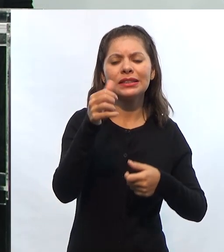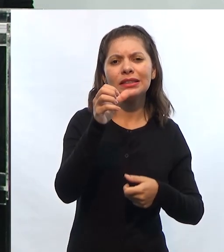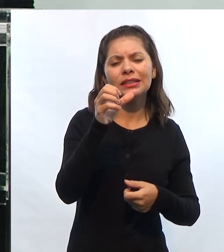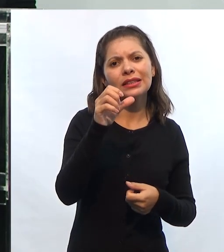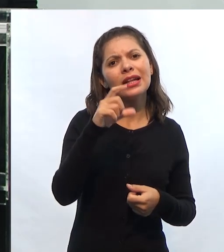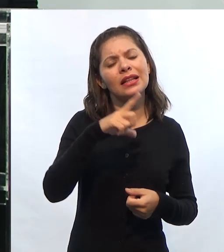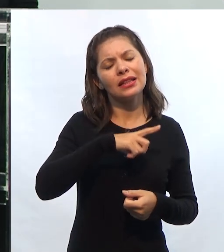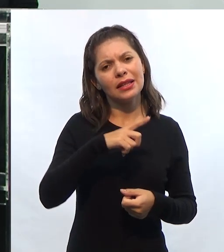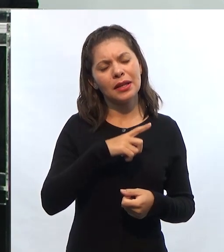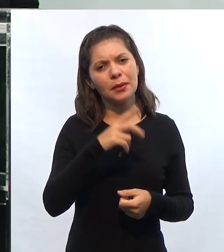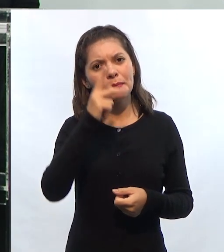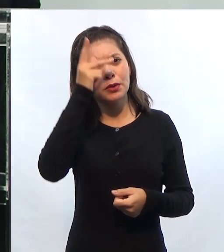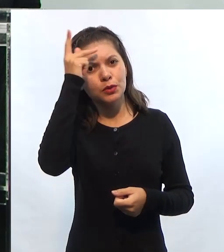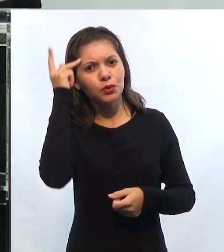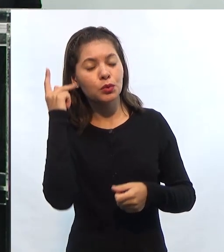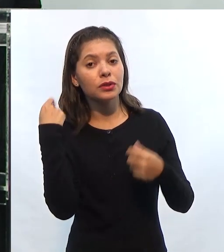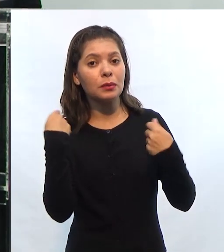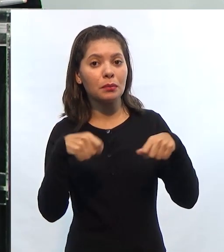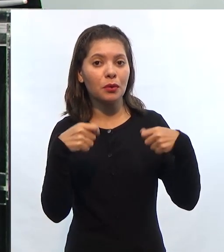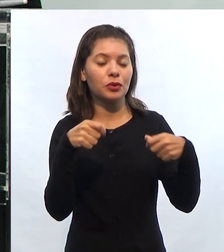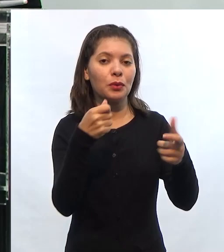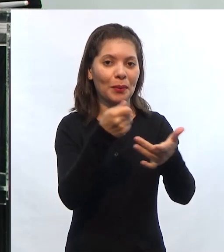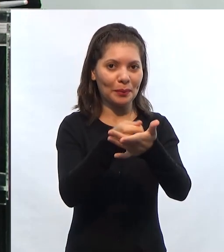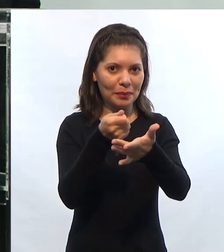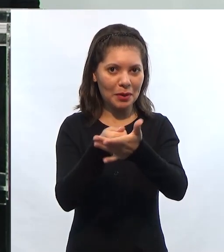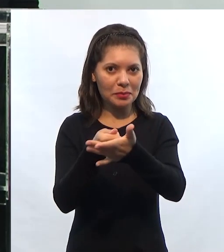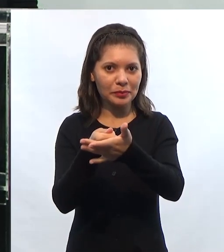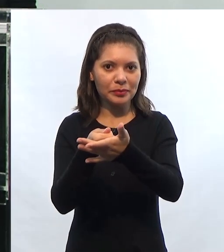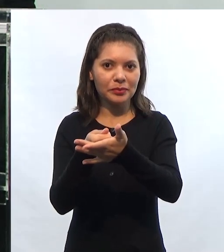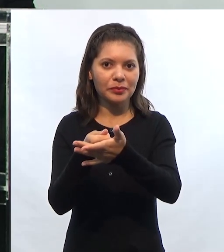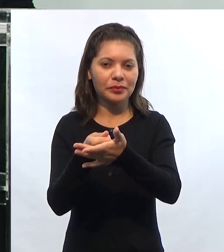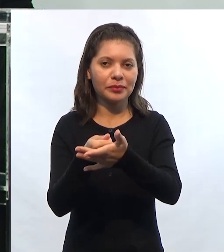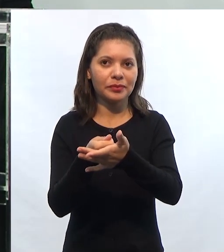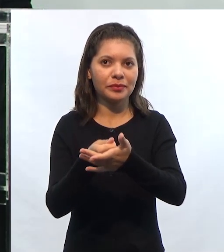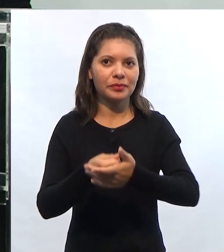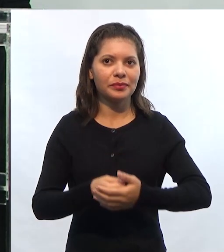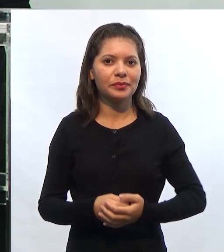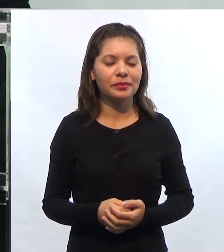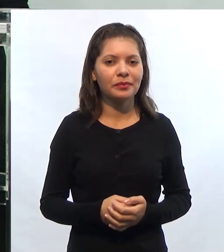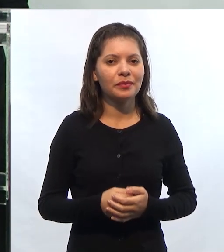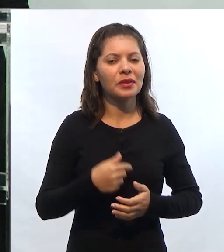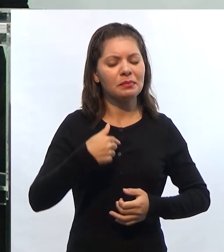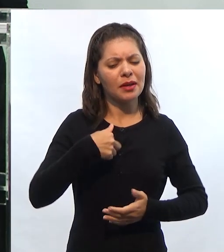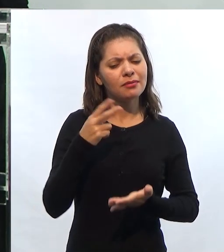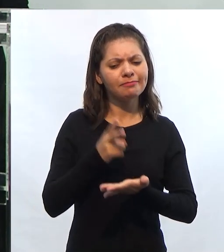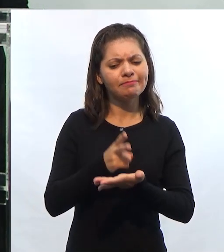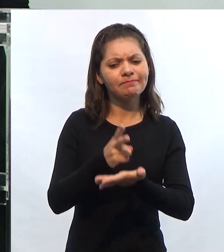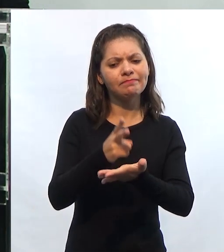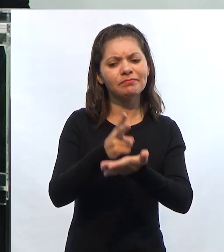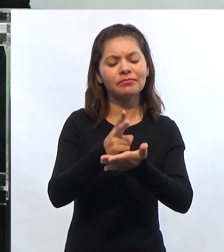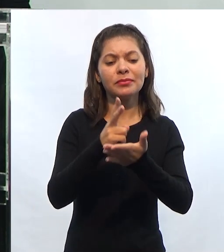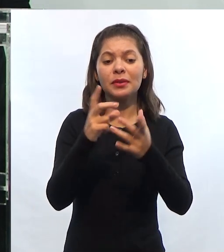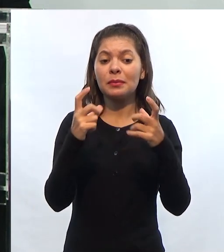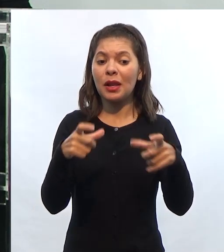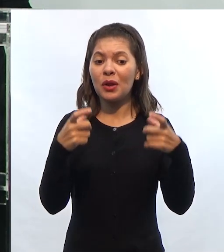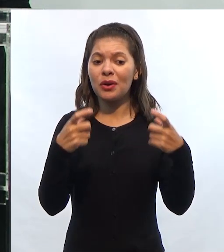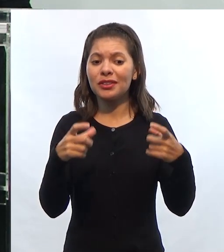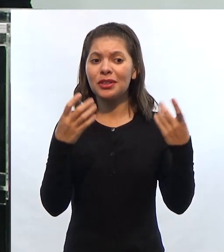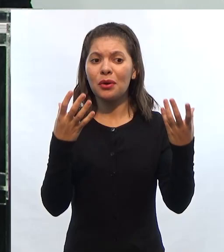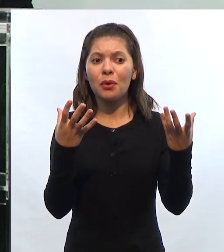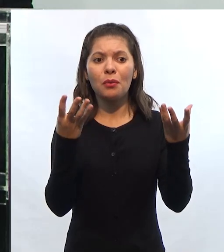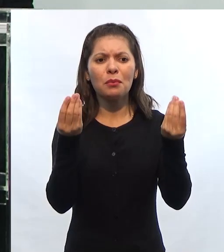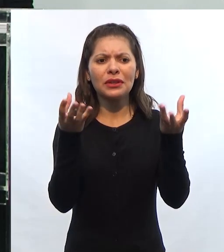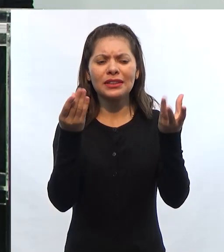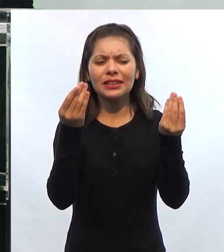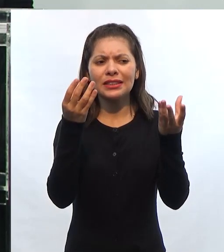pessoas suficientes com capacidade de comprar para que eu mantenha a minha loja, ou a gente só tem um